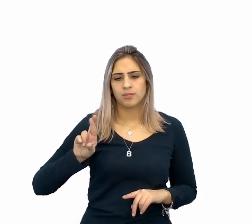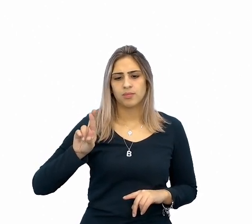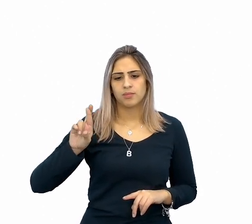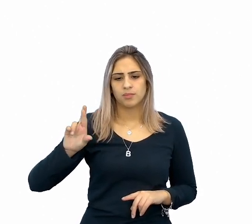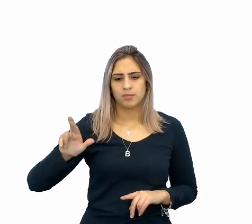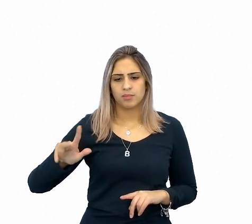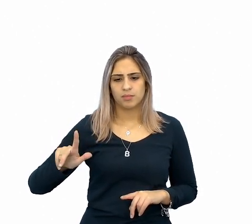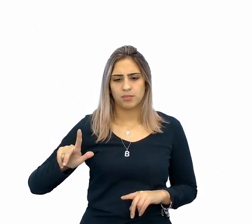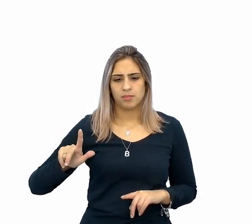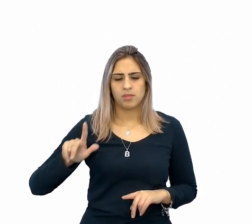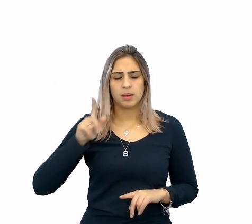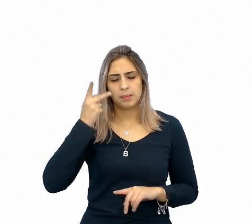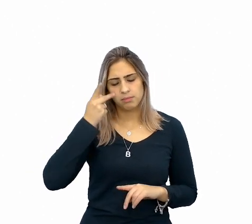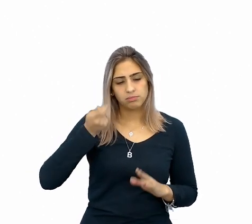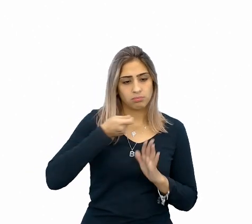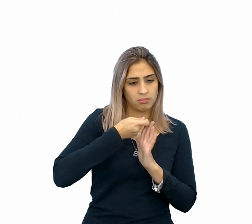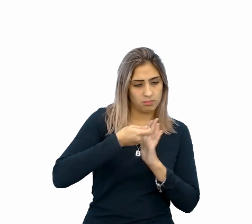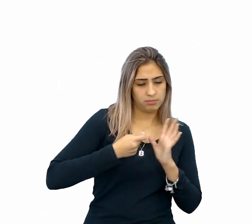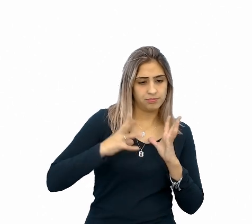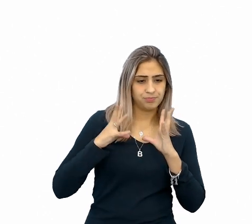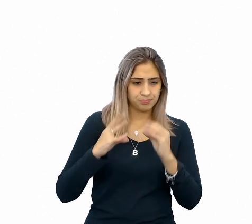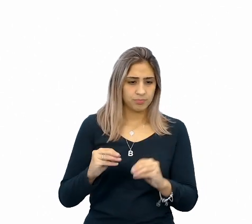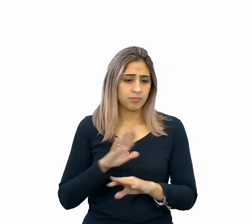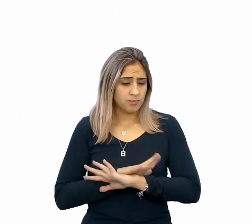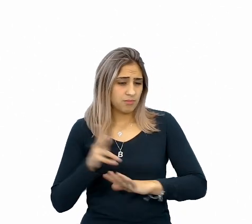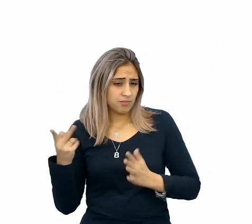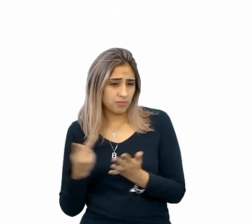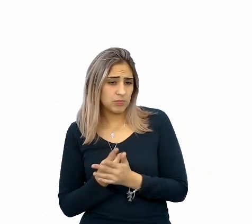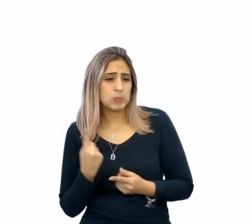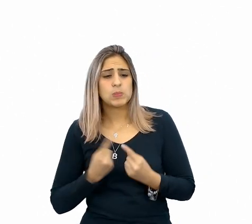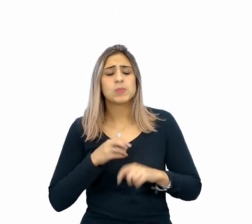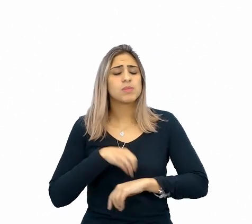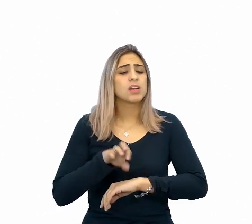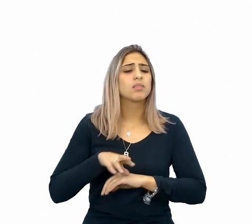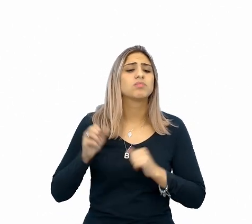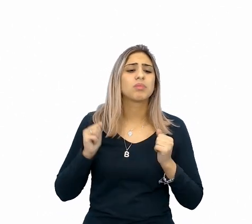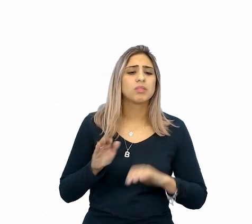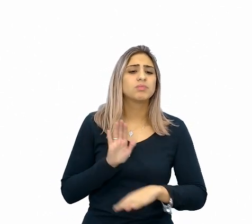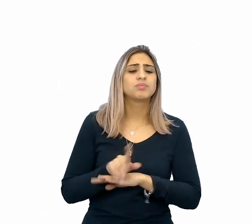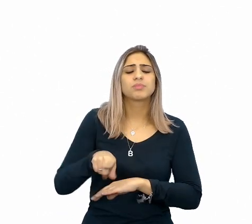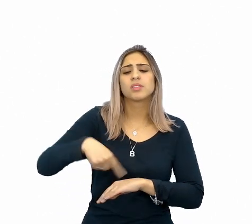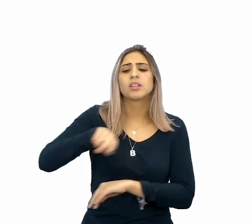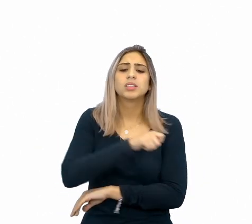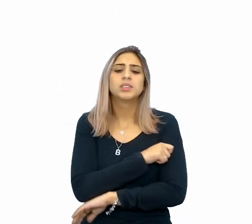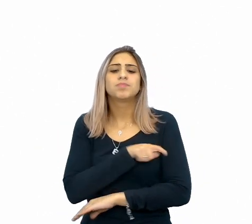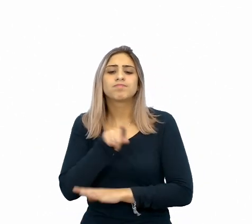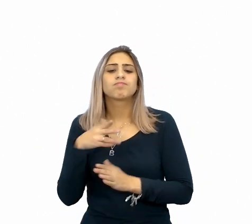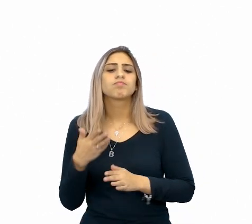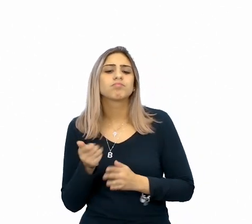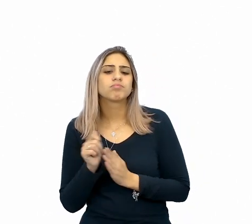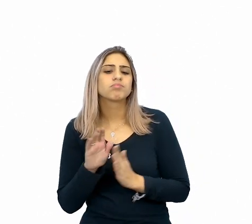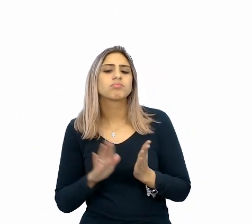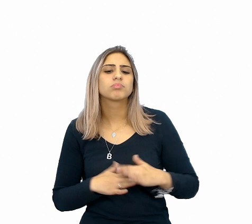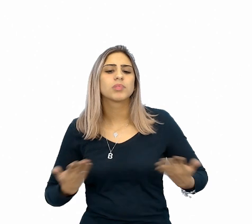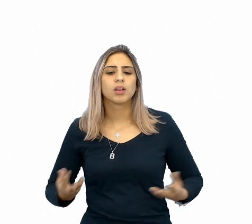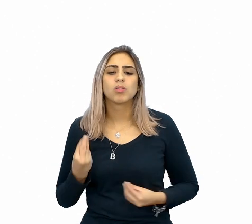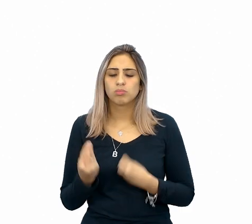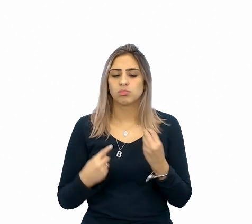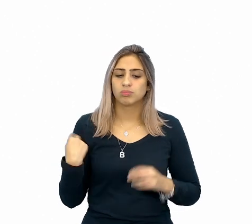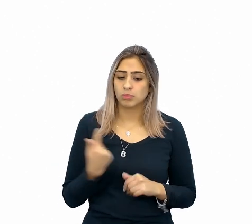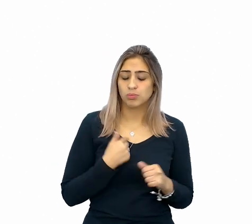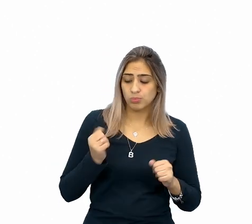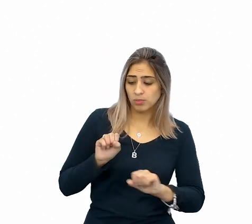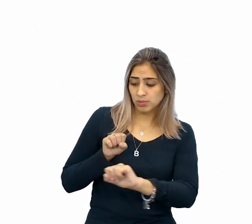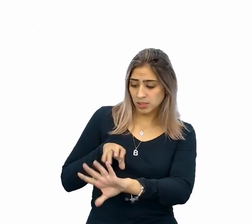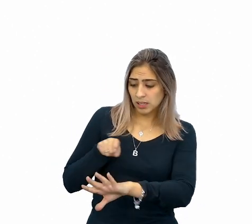RR. Então, para escrever sem errar, quais dicas podem ajudar os estudantes nessa tarefa? Como que nós podemos